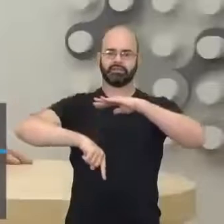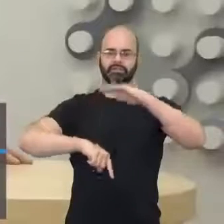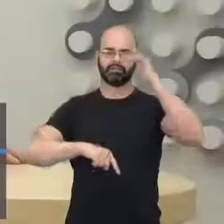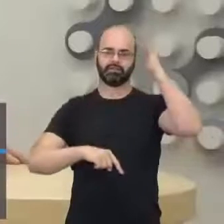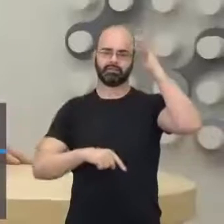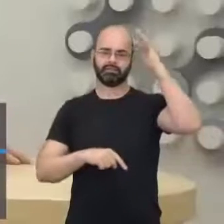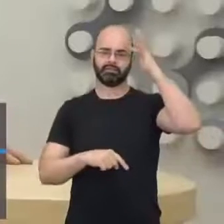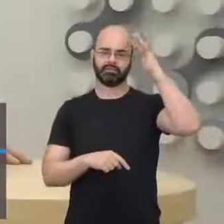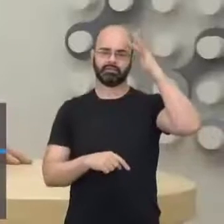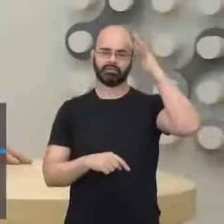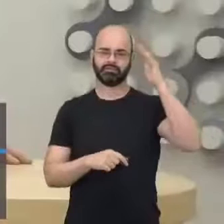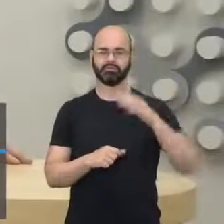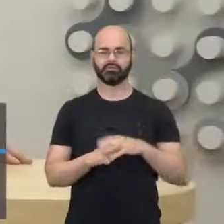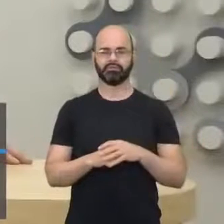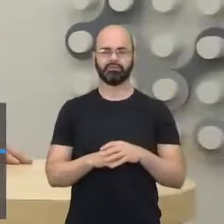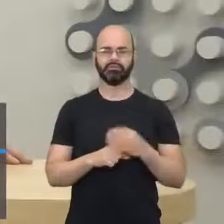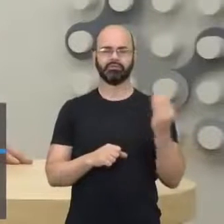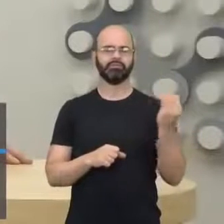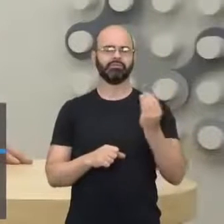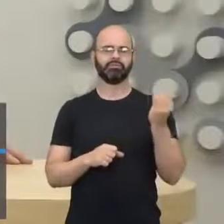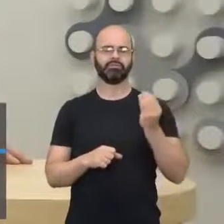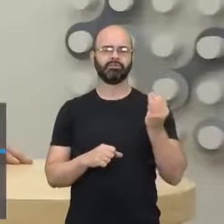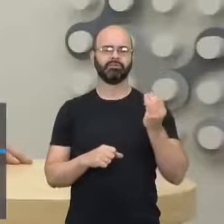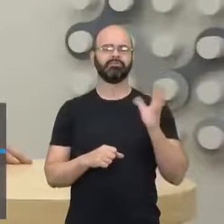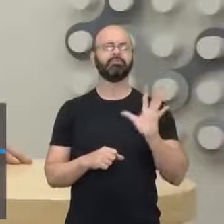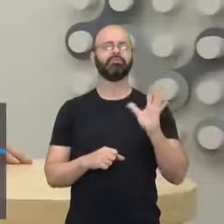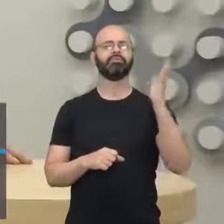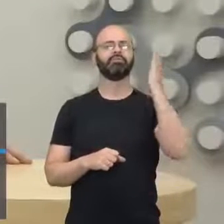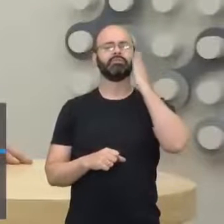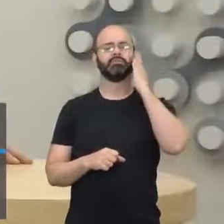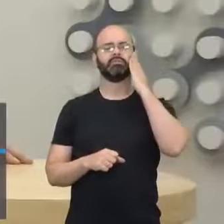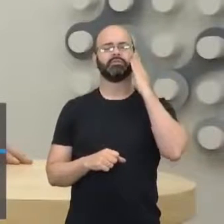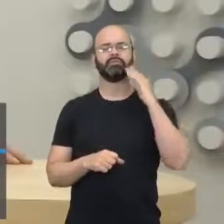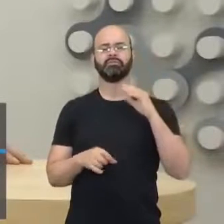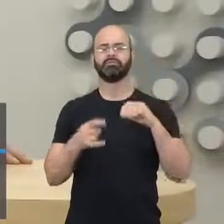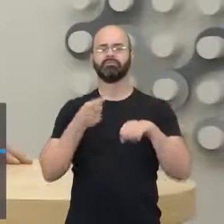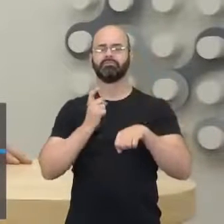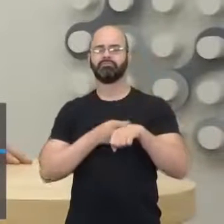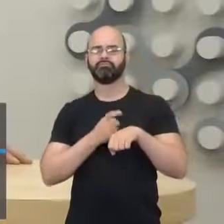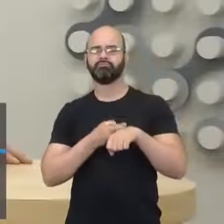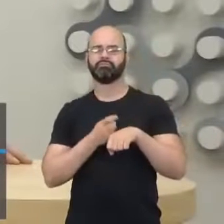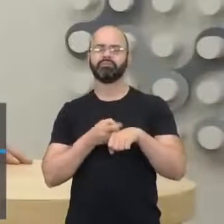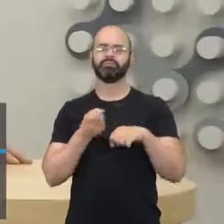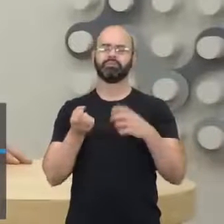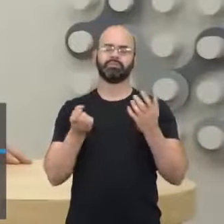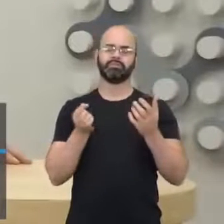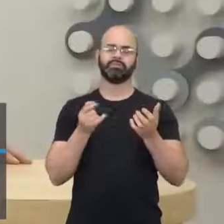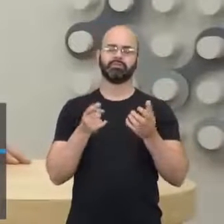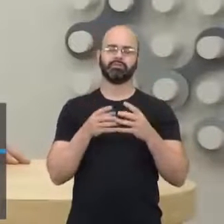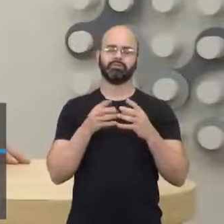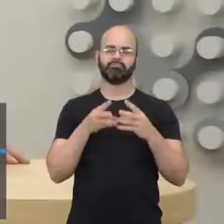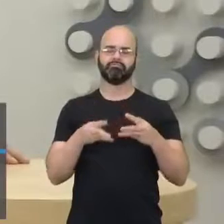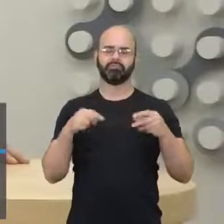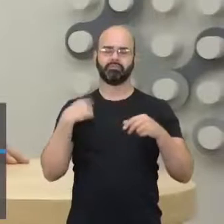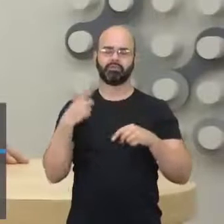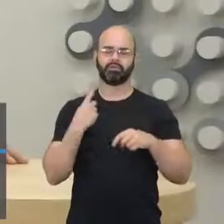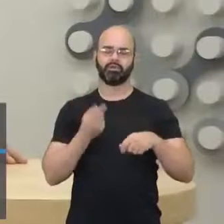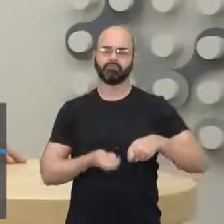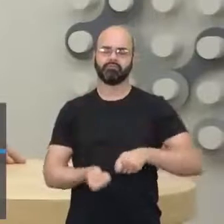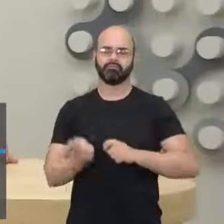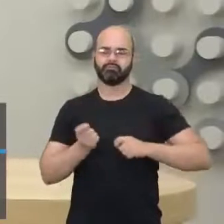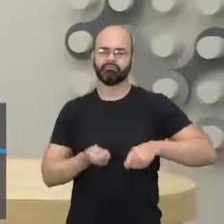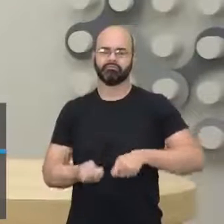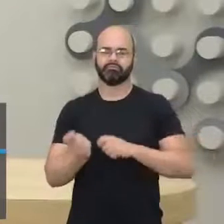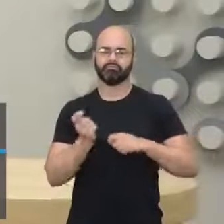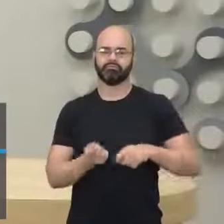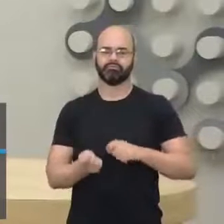história, né, professor? Como é que a gente consegue, né, saber se é líquido, se é sólido, se a gente não consegue nem cavar, né? Aí, gente,